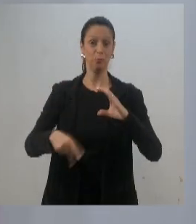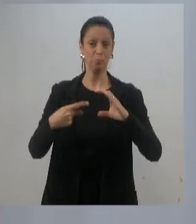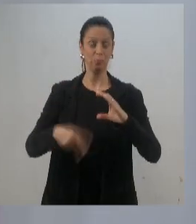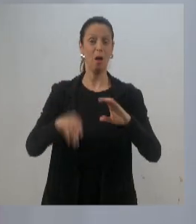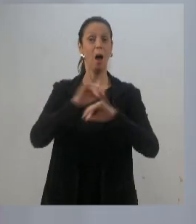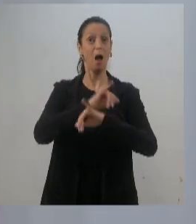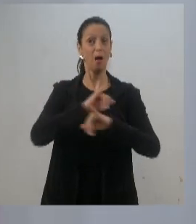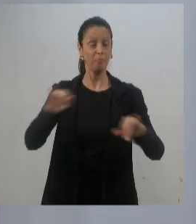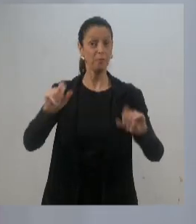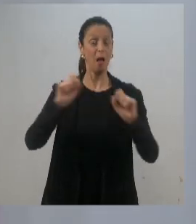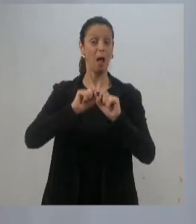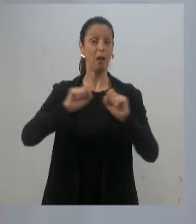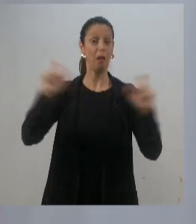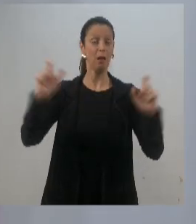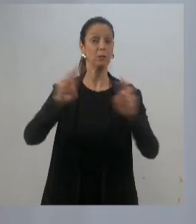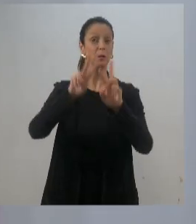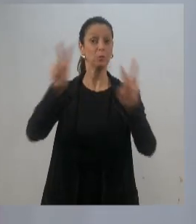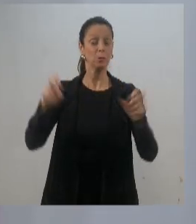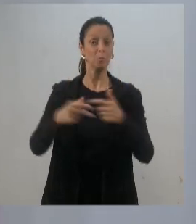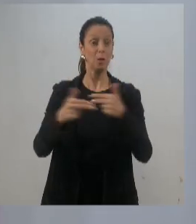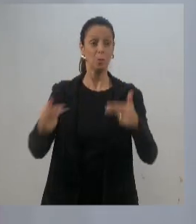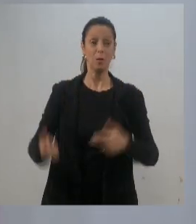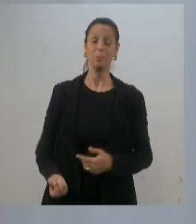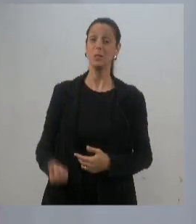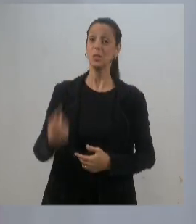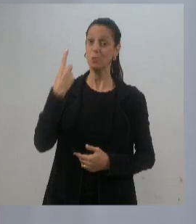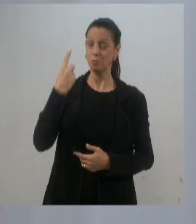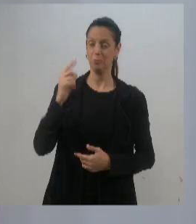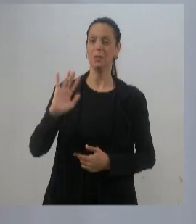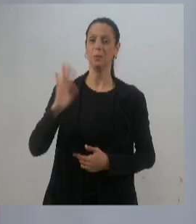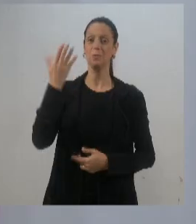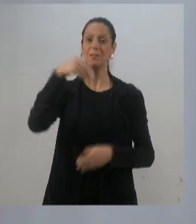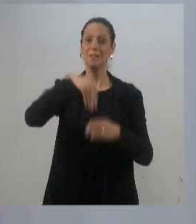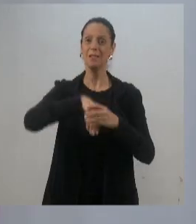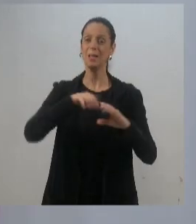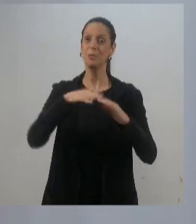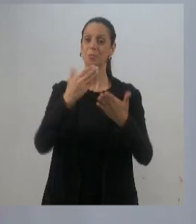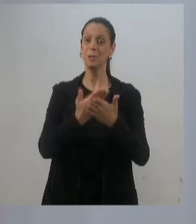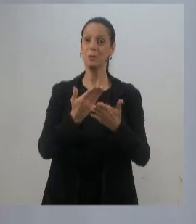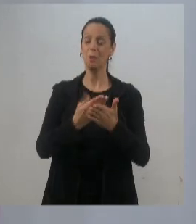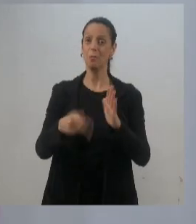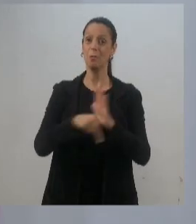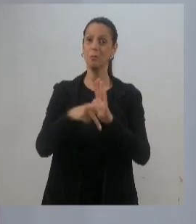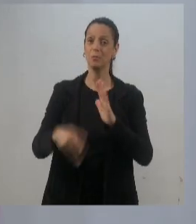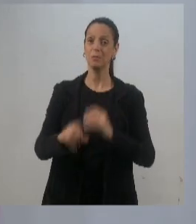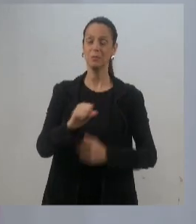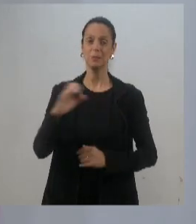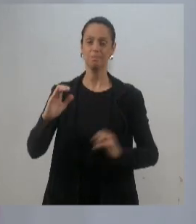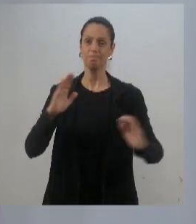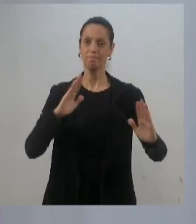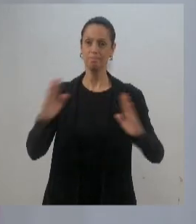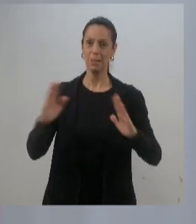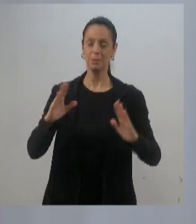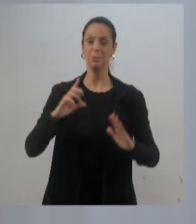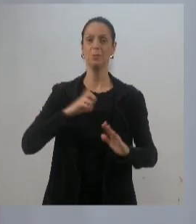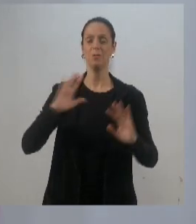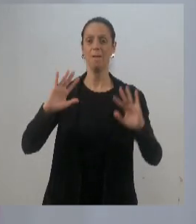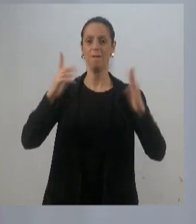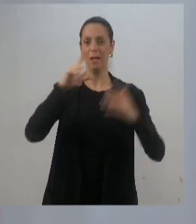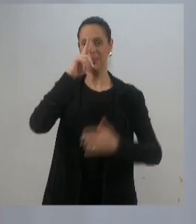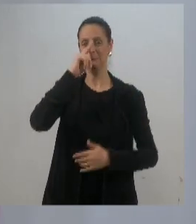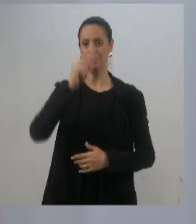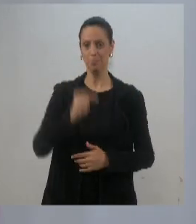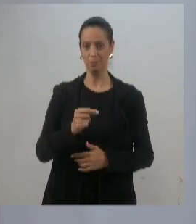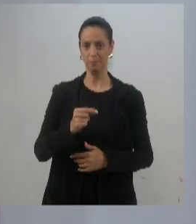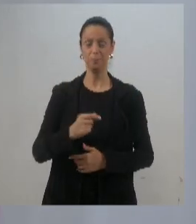havia alertado sobre uma situação absurda ocorrendo numa escola de Santa Catarina durante o Halloween. O colégio ele